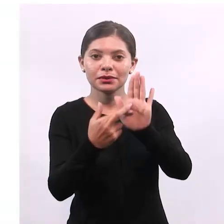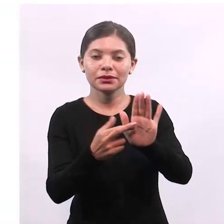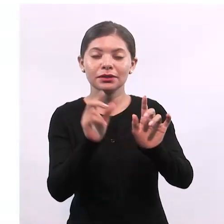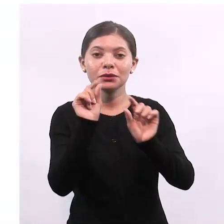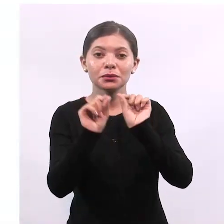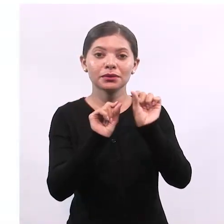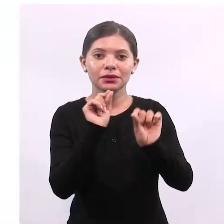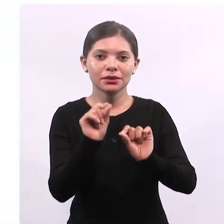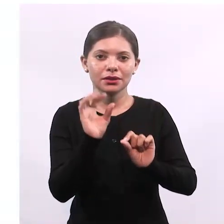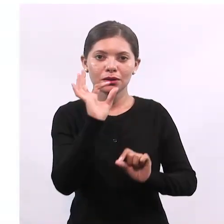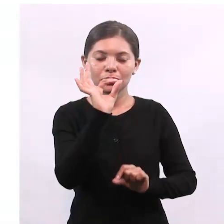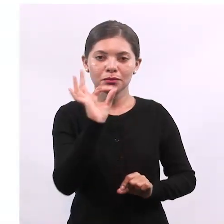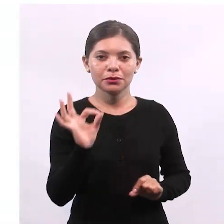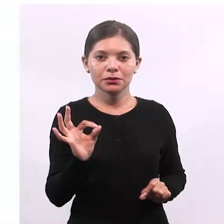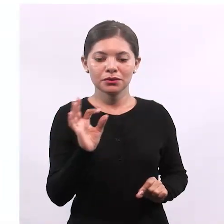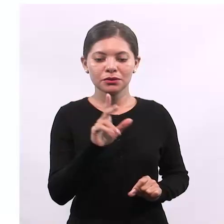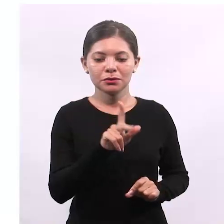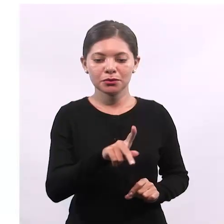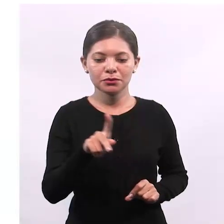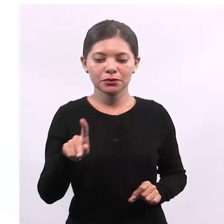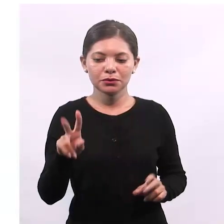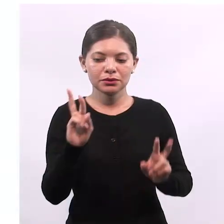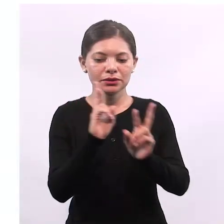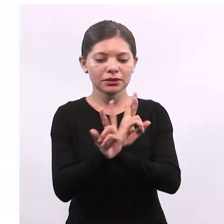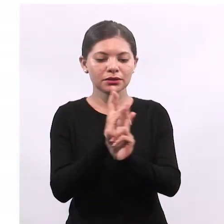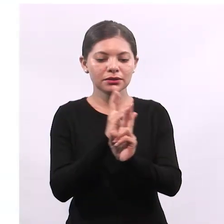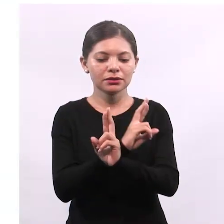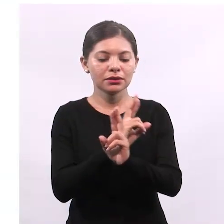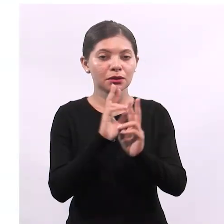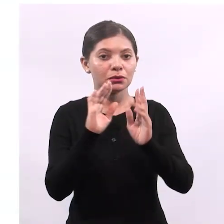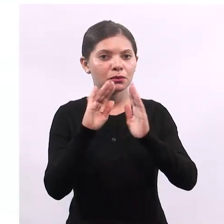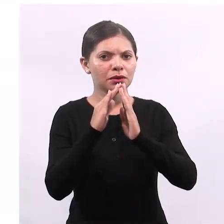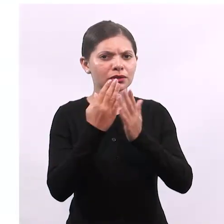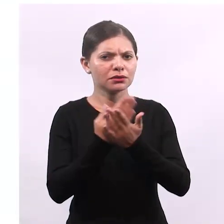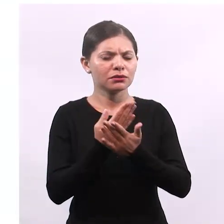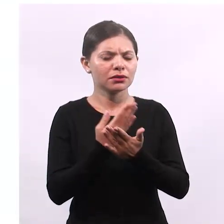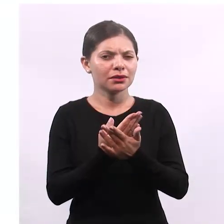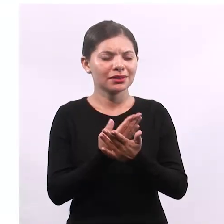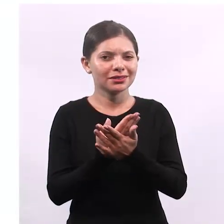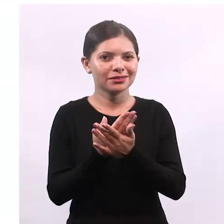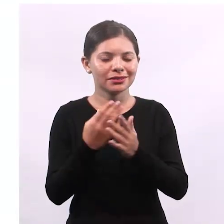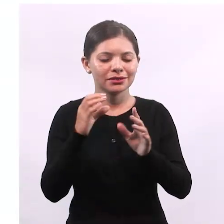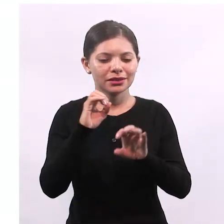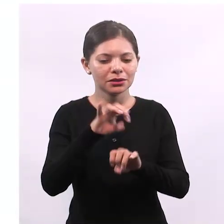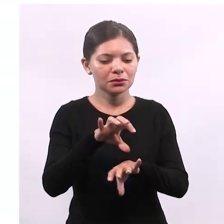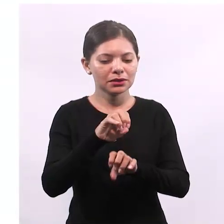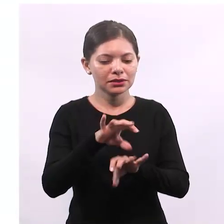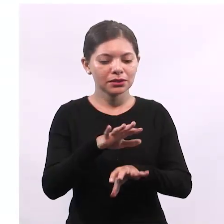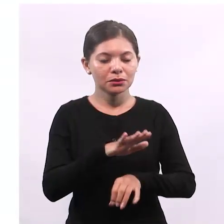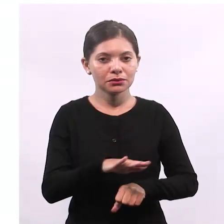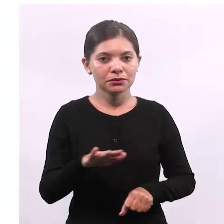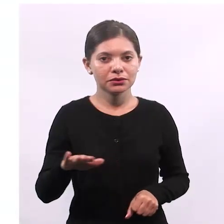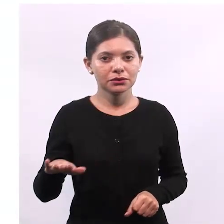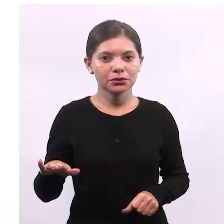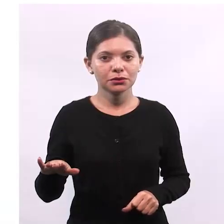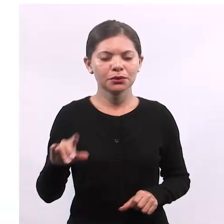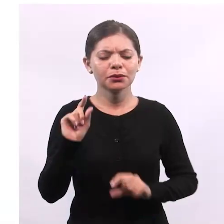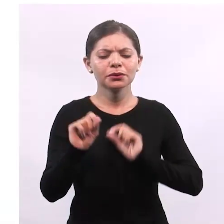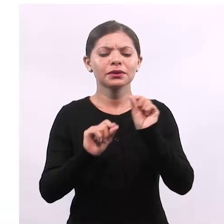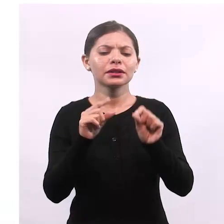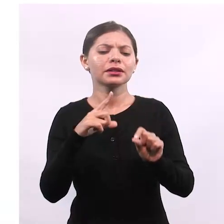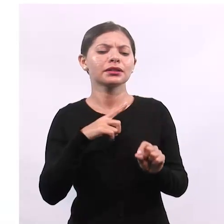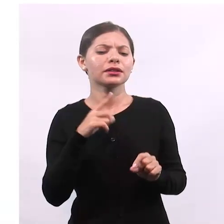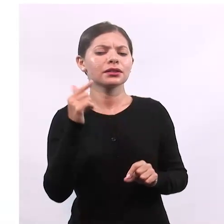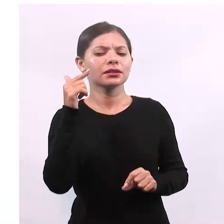o percentual de professores em relação a escolaridade na educação infantil